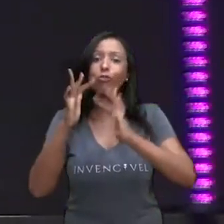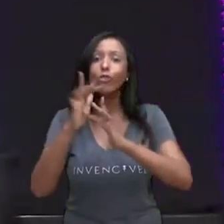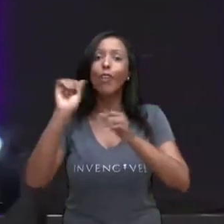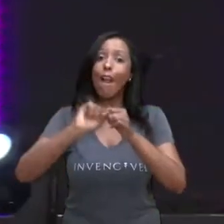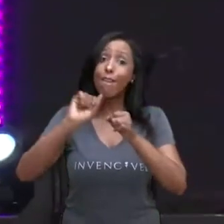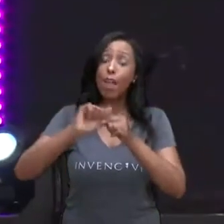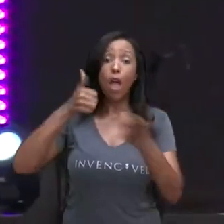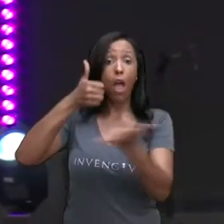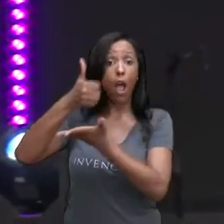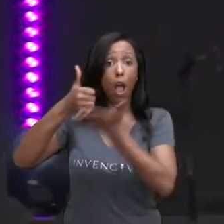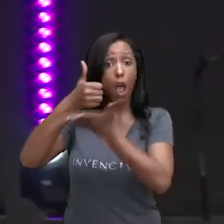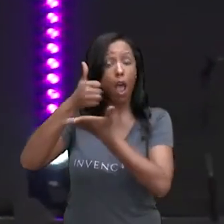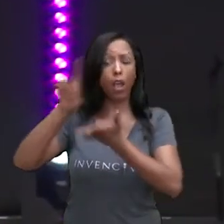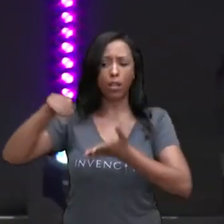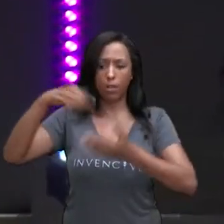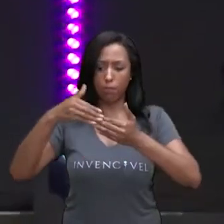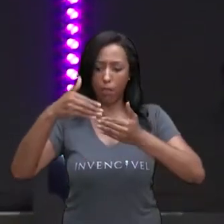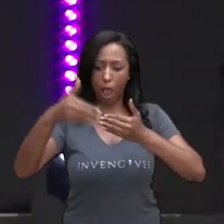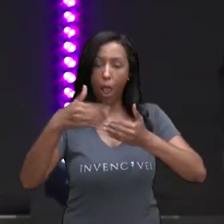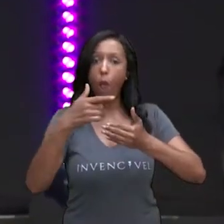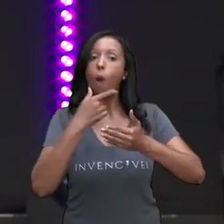começaram a cuidar das igrejas, mas não